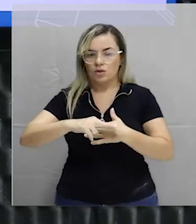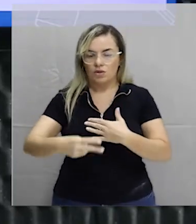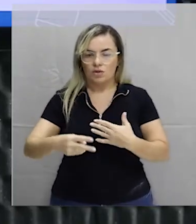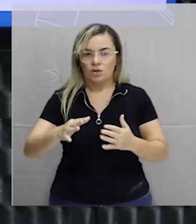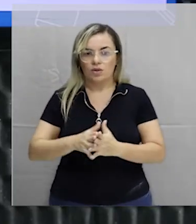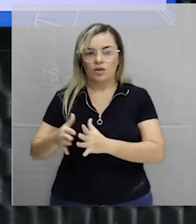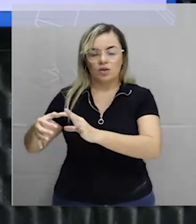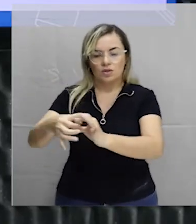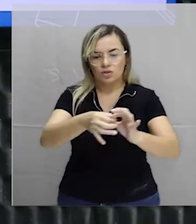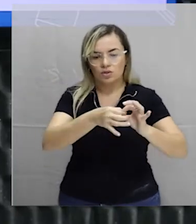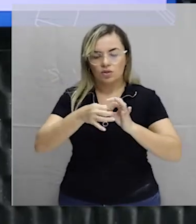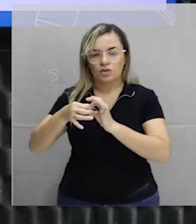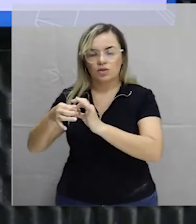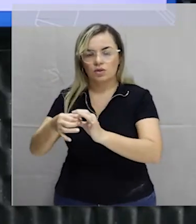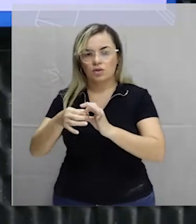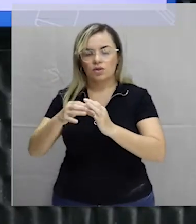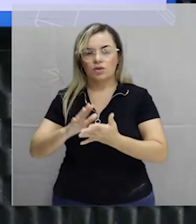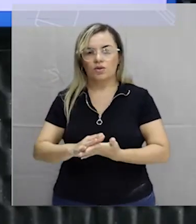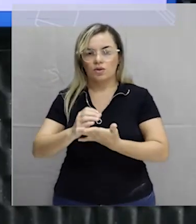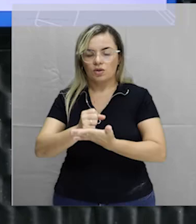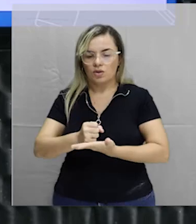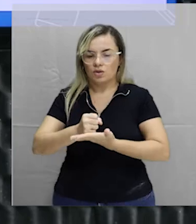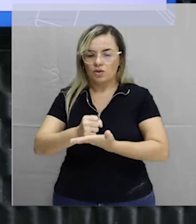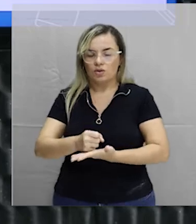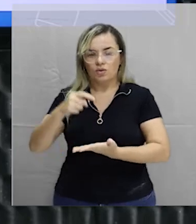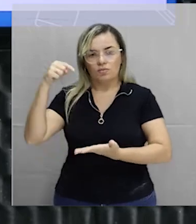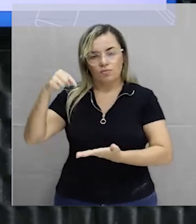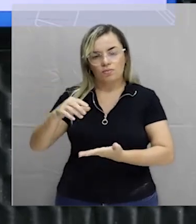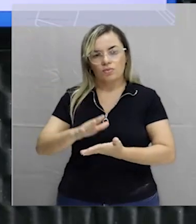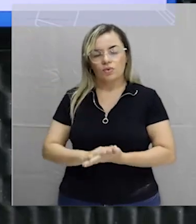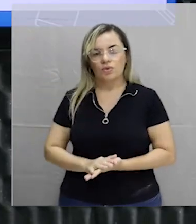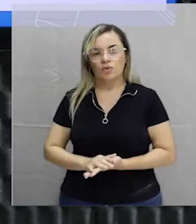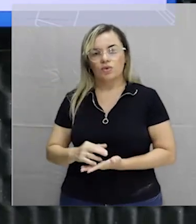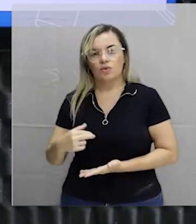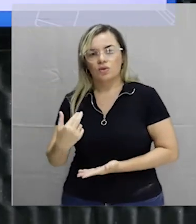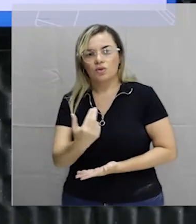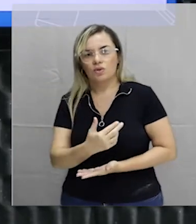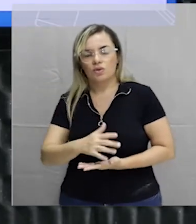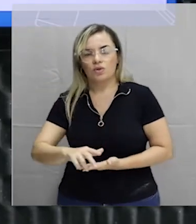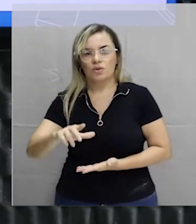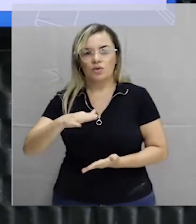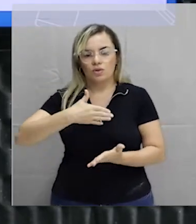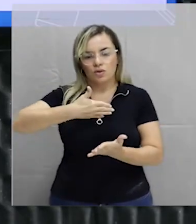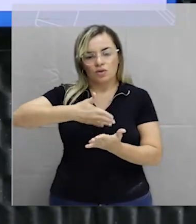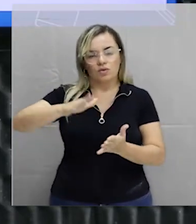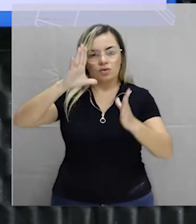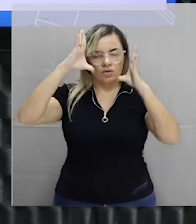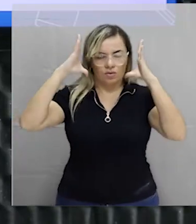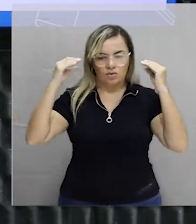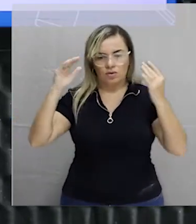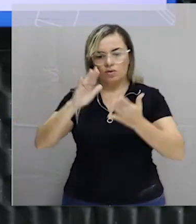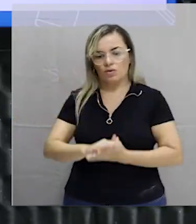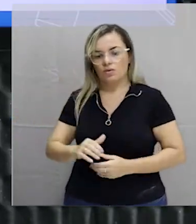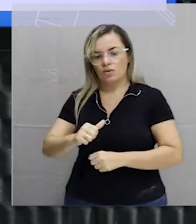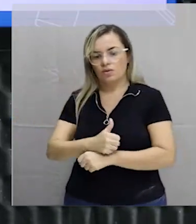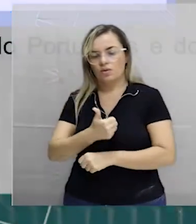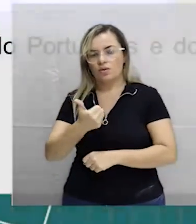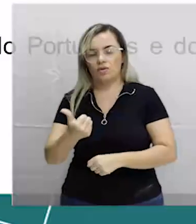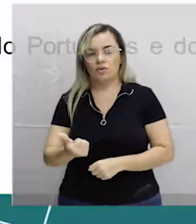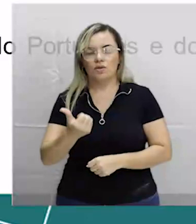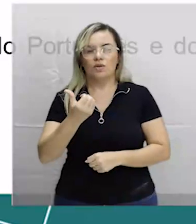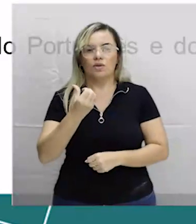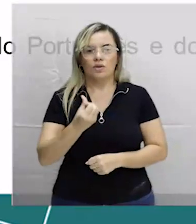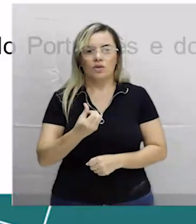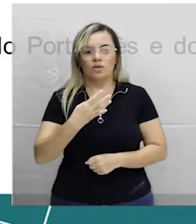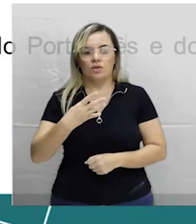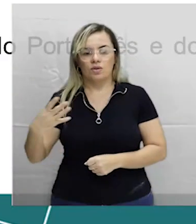unem e com o apoio da população local, nós teremos a expulsão dos holandeses por volta de 1644. Uma